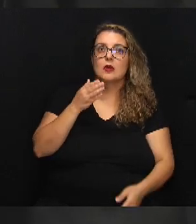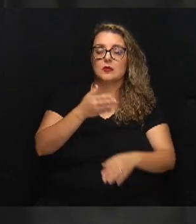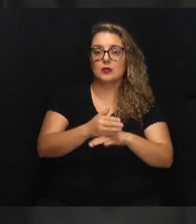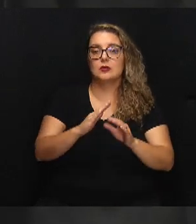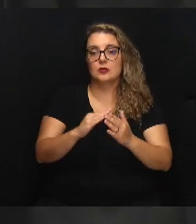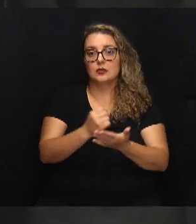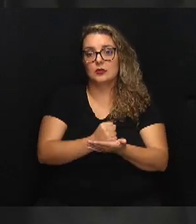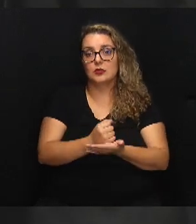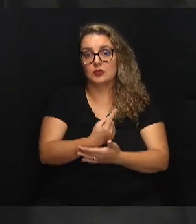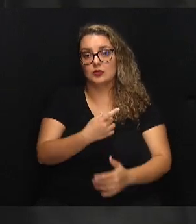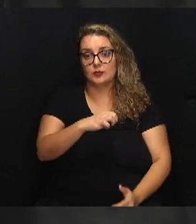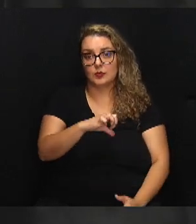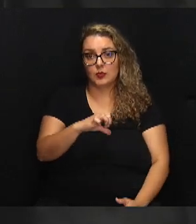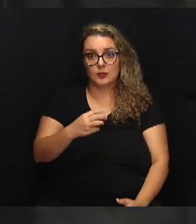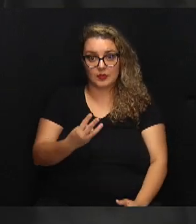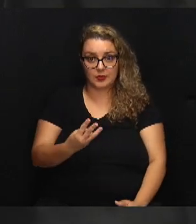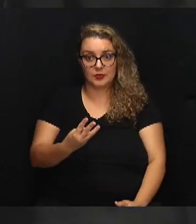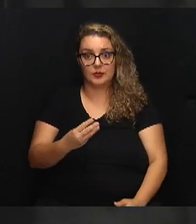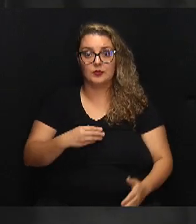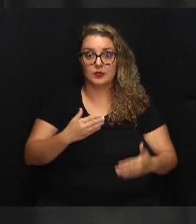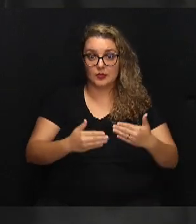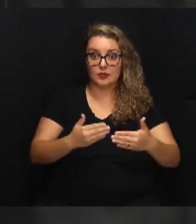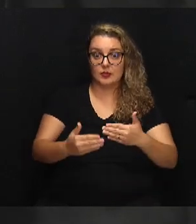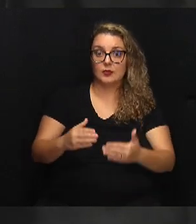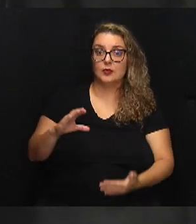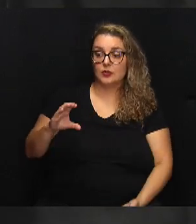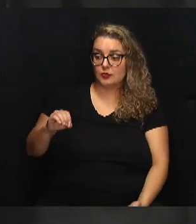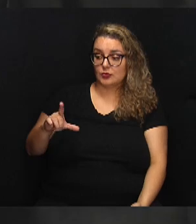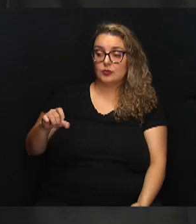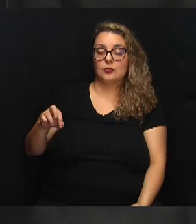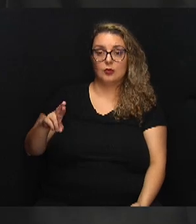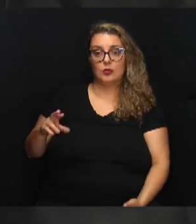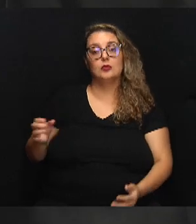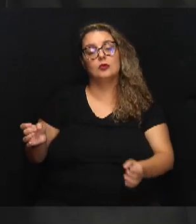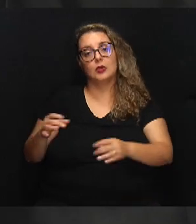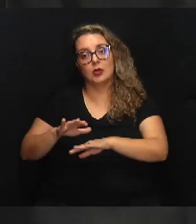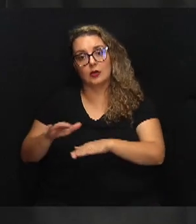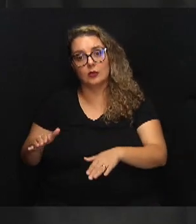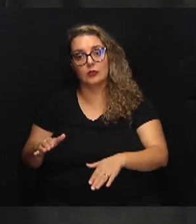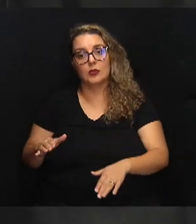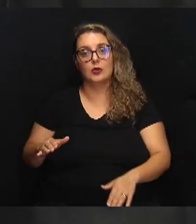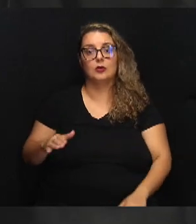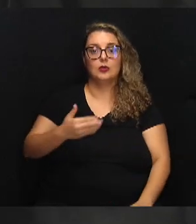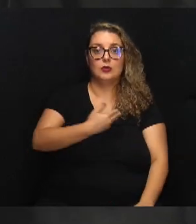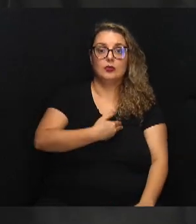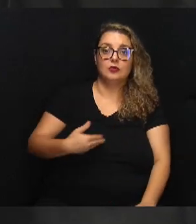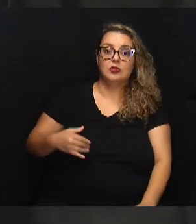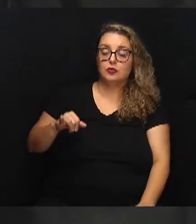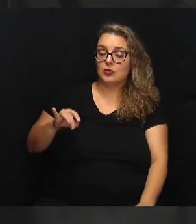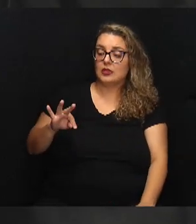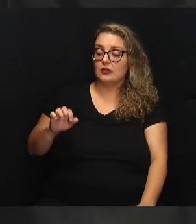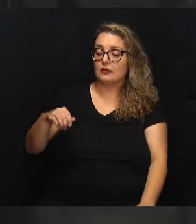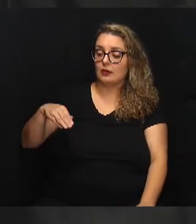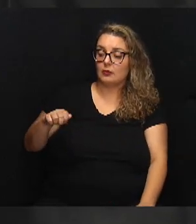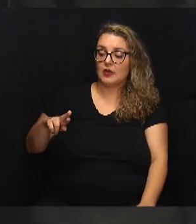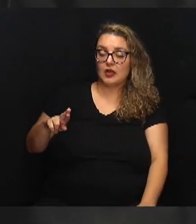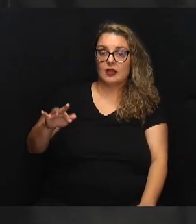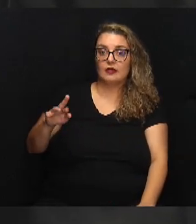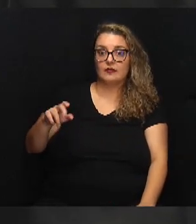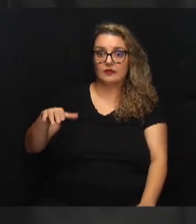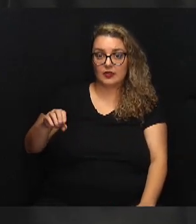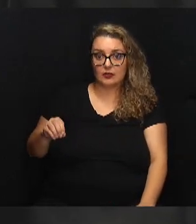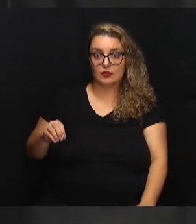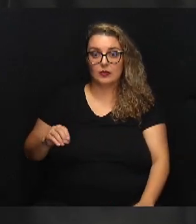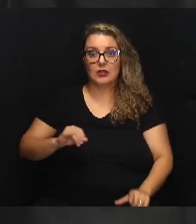93. Então, a gente tinha passado por aquele período do Collor, estava no governo Itamar Franco, era assim, ainda inflação